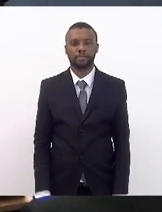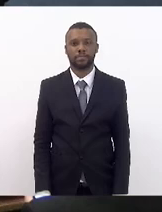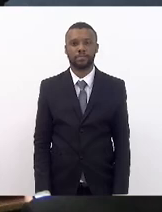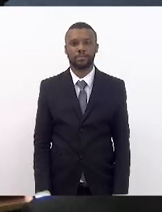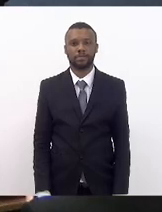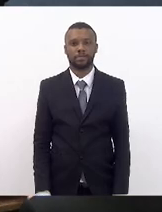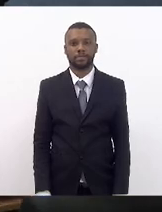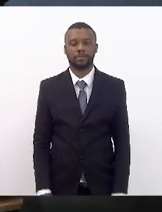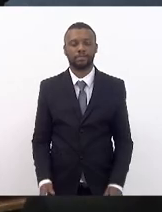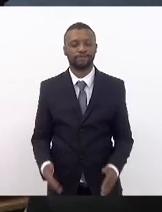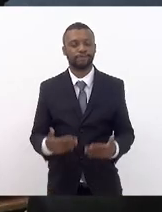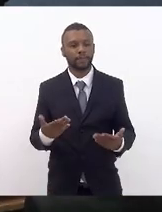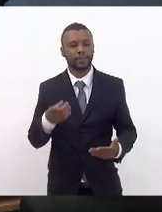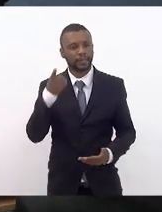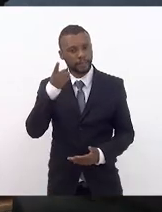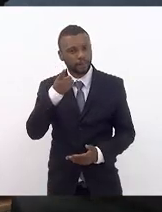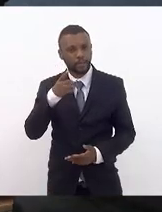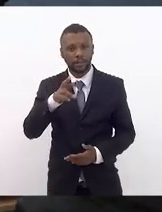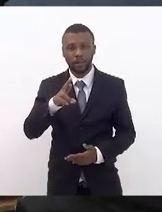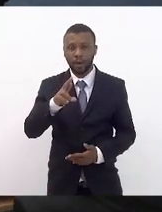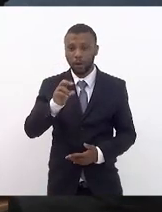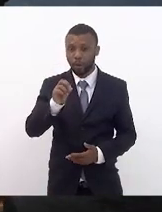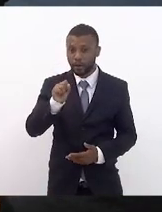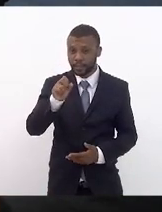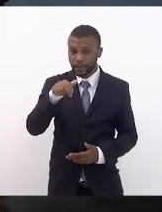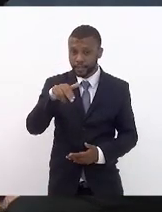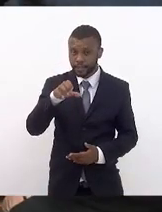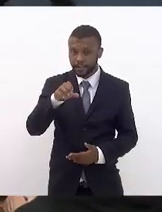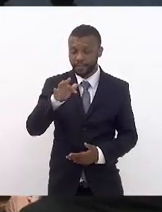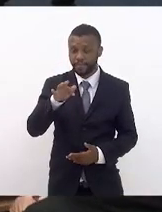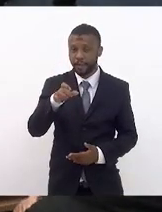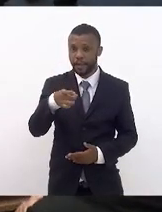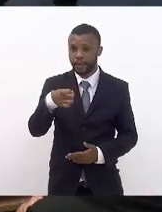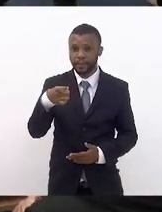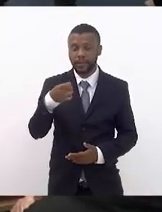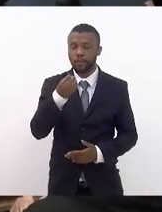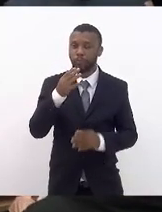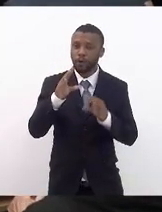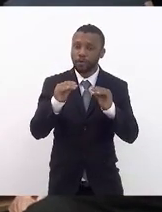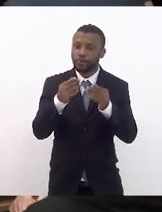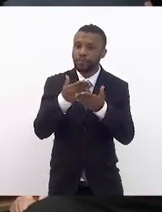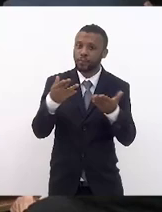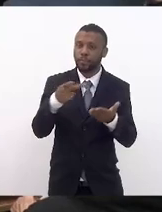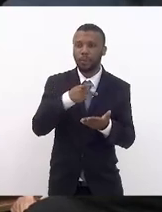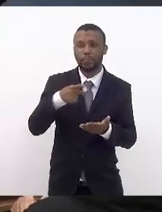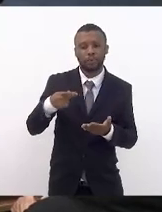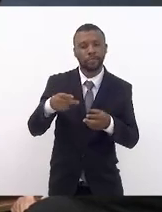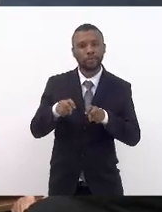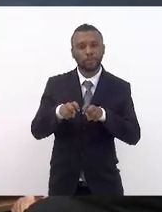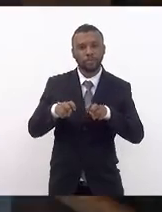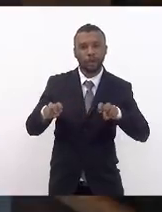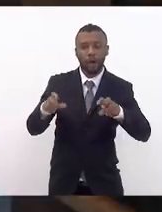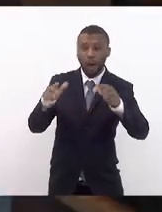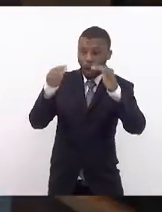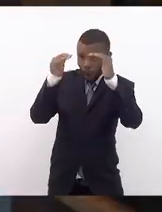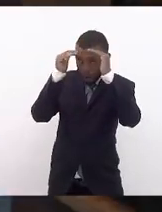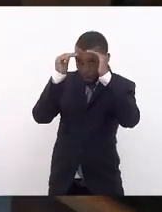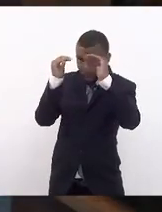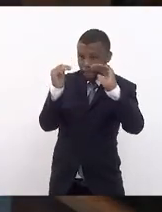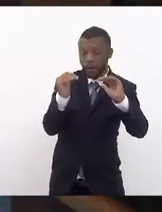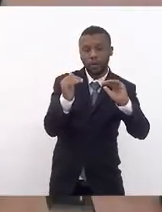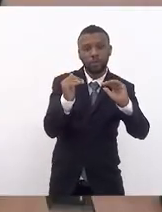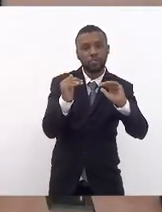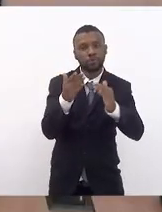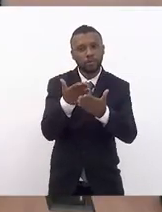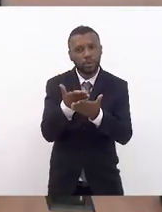Rosane Félix, boa noite a todos os pastores que compõem essa mesa, meu respeito e meu respeito